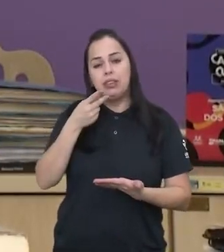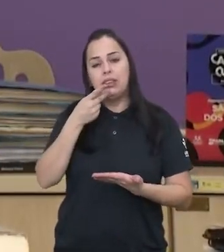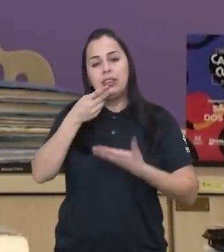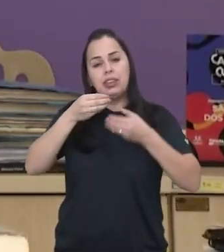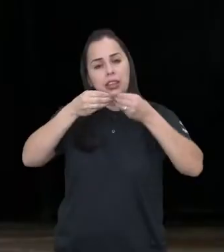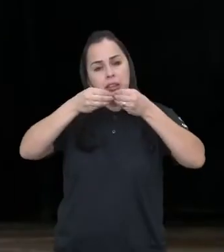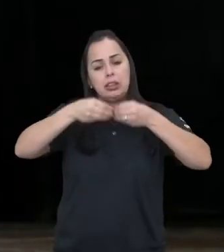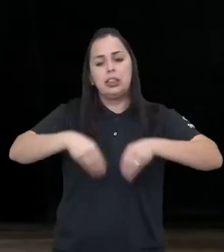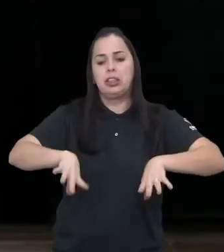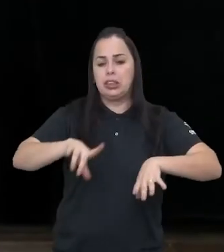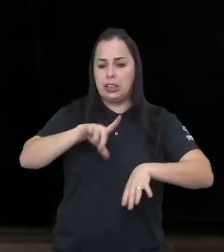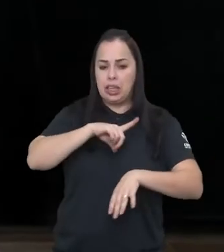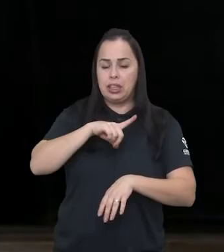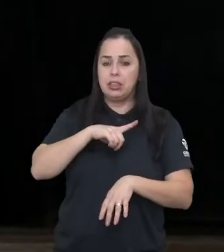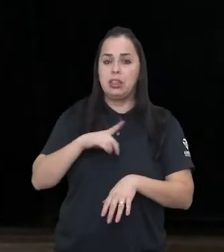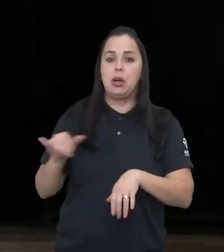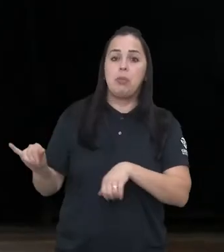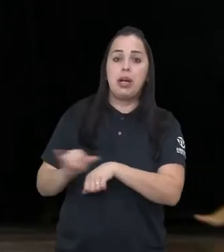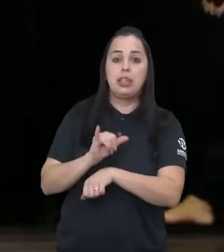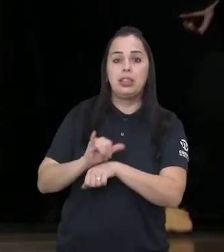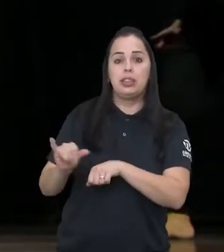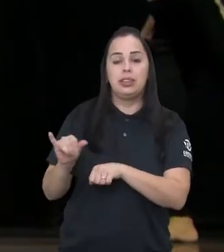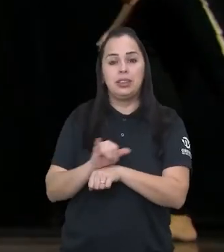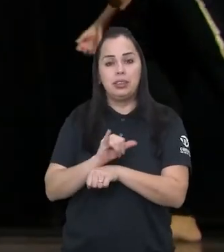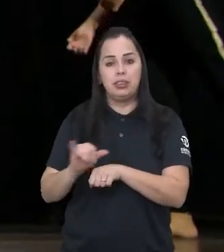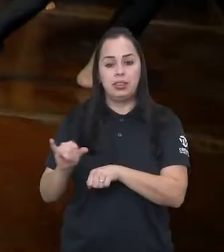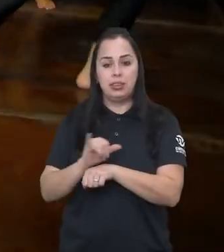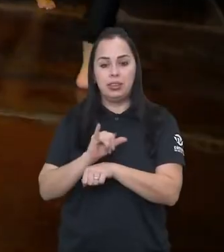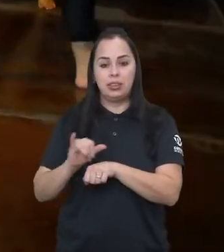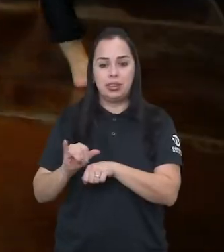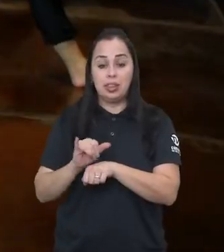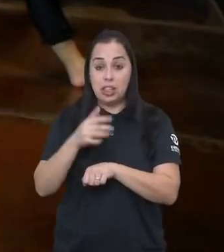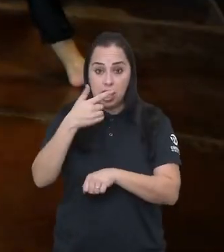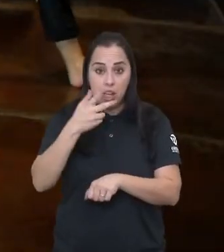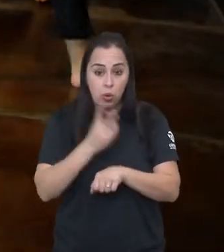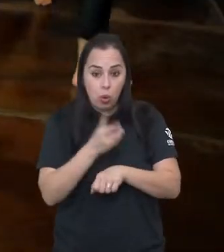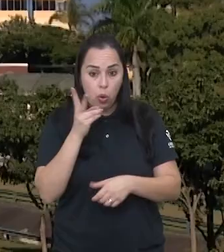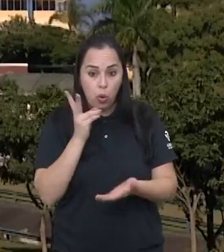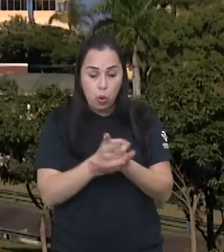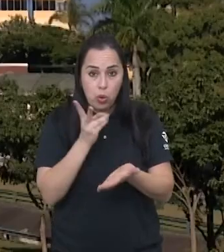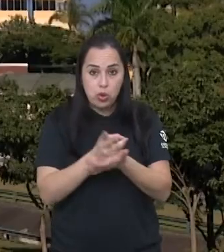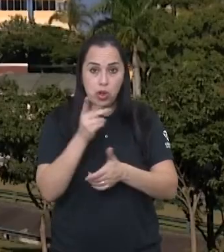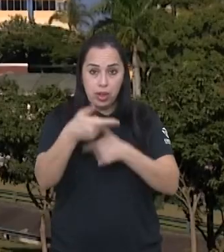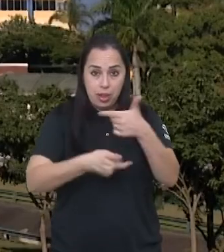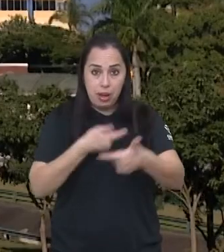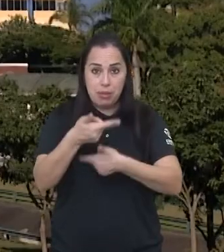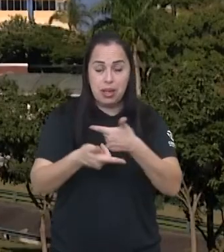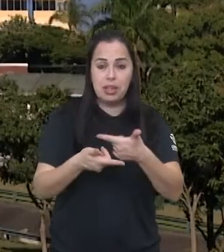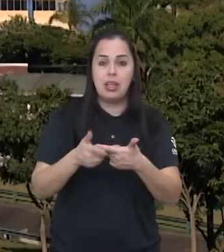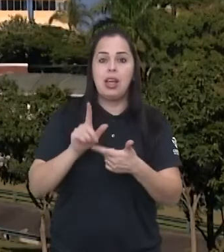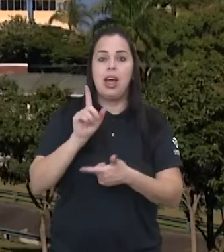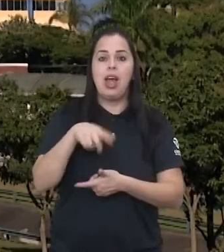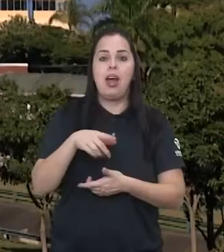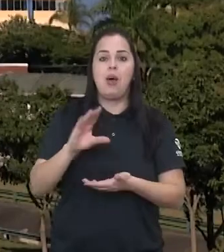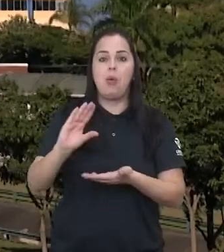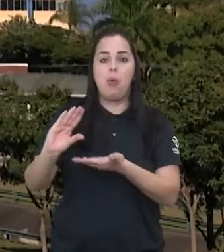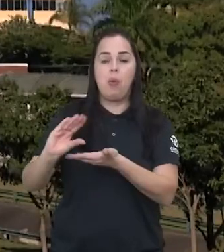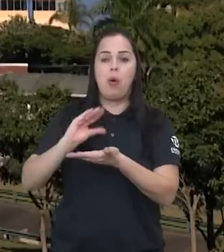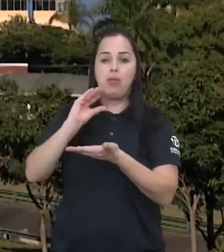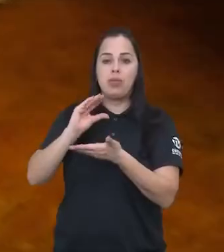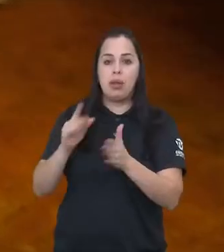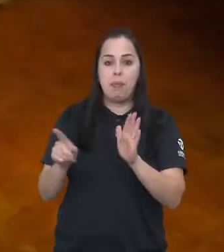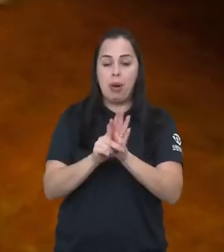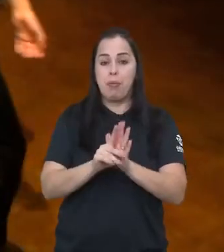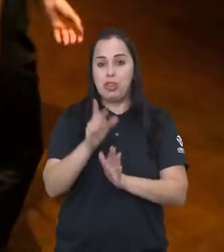na cidade. Uma das alternativas para garantir que os artistas continuassem trabalhando foram os auxílios do Fundo Municipal de